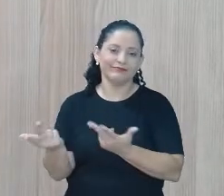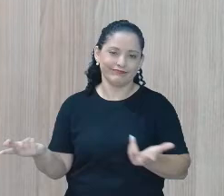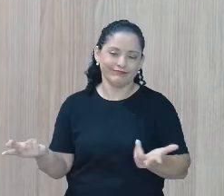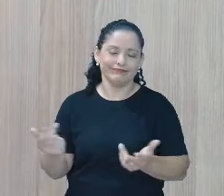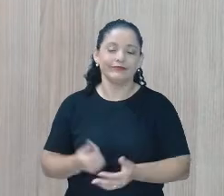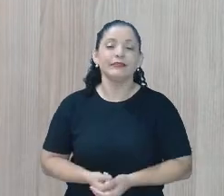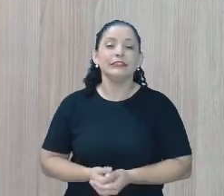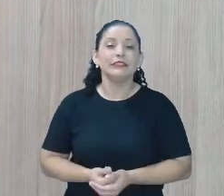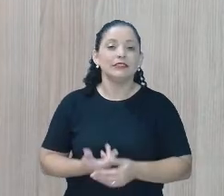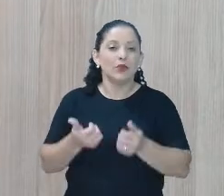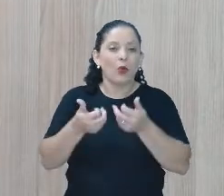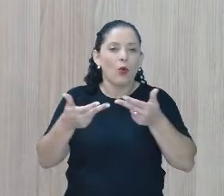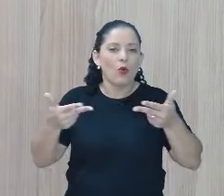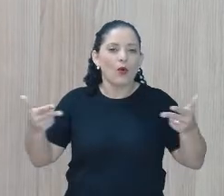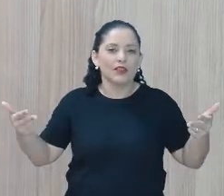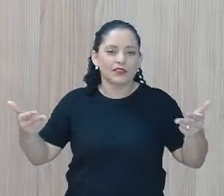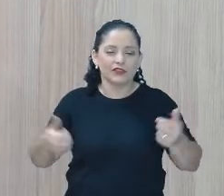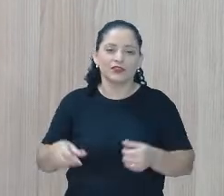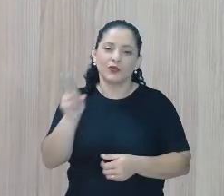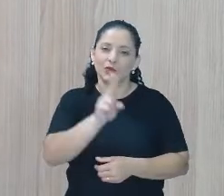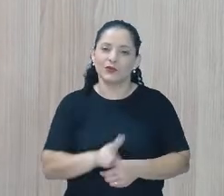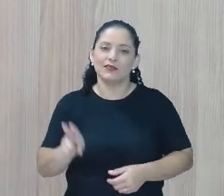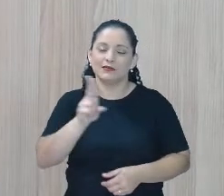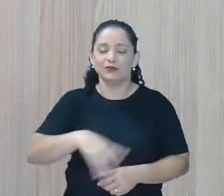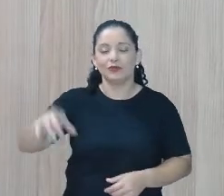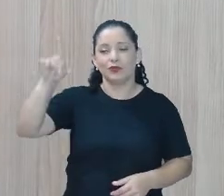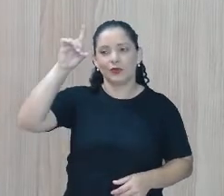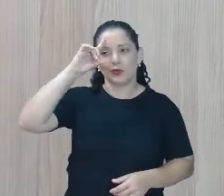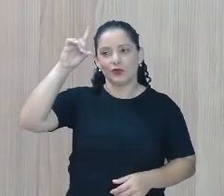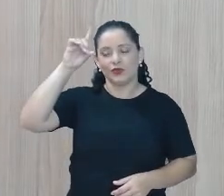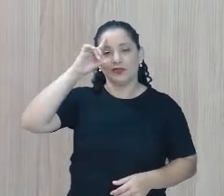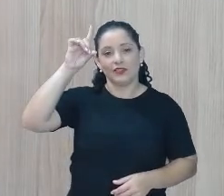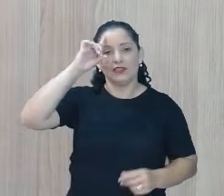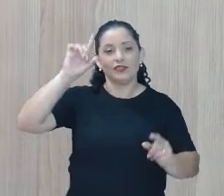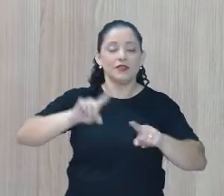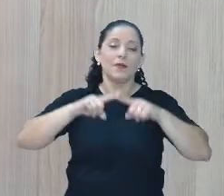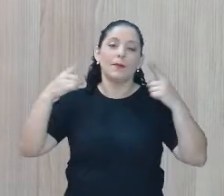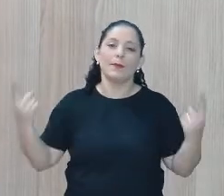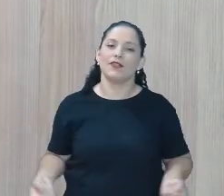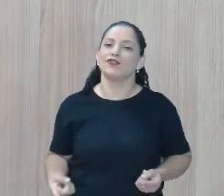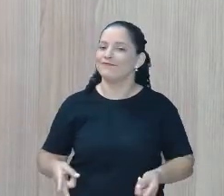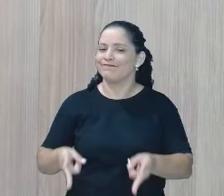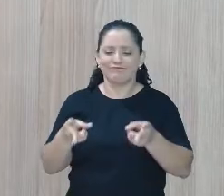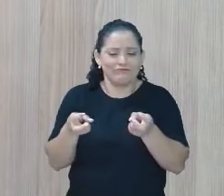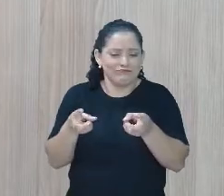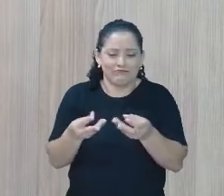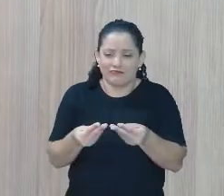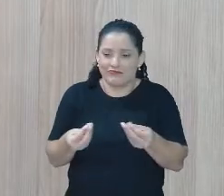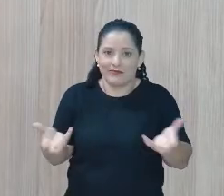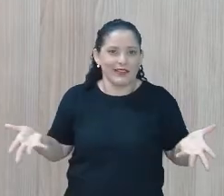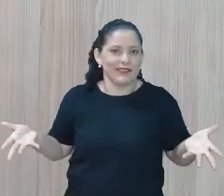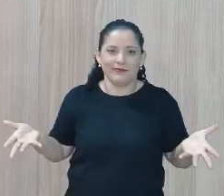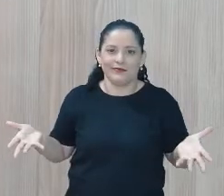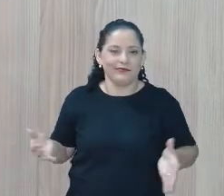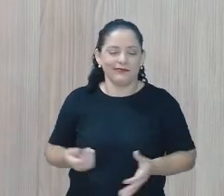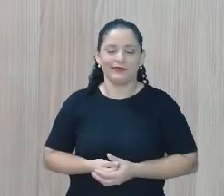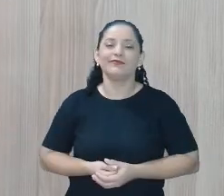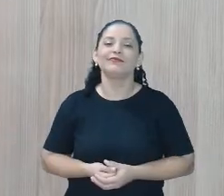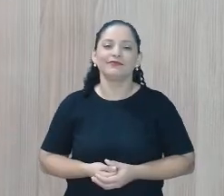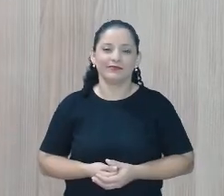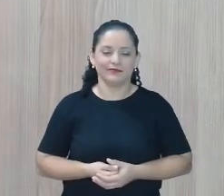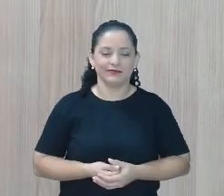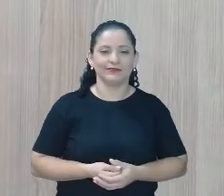dia a dia. Então, são coisas que usamos diariamente, mas que não percebemos que estamos usando a fração naquele momento.